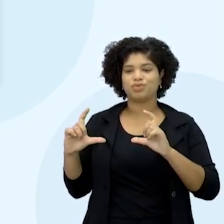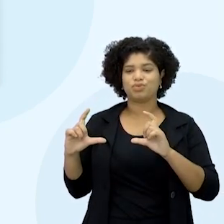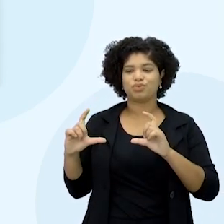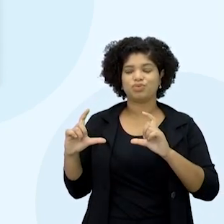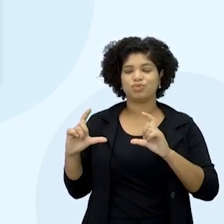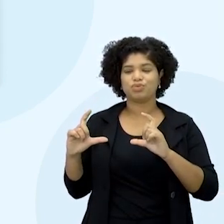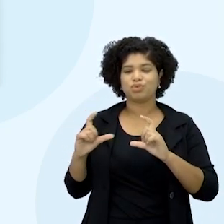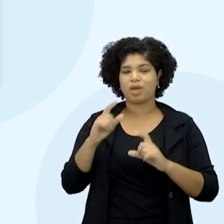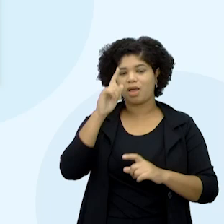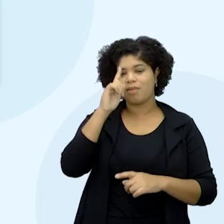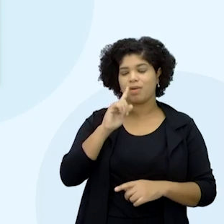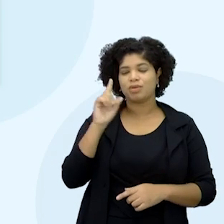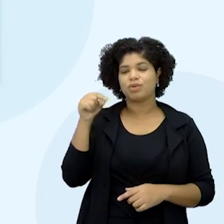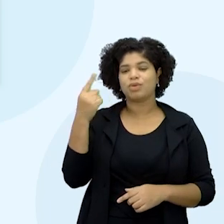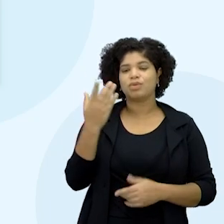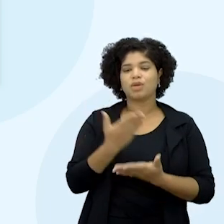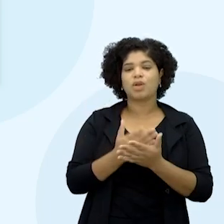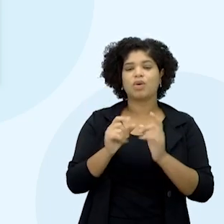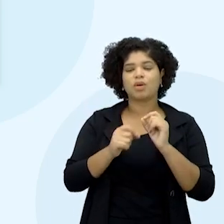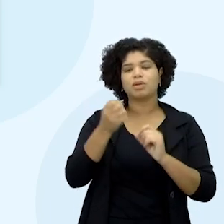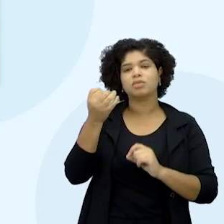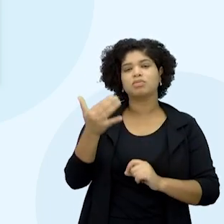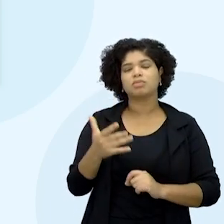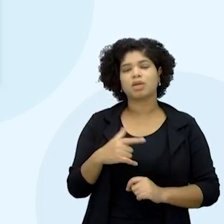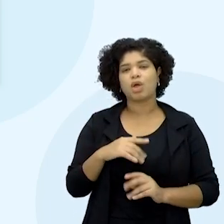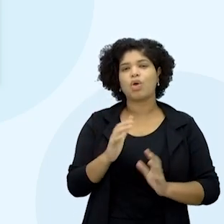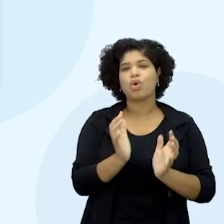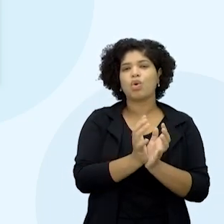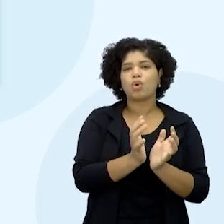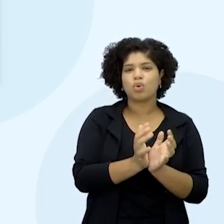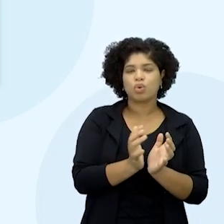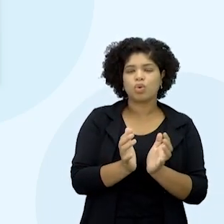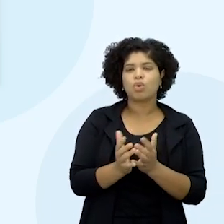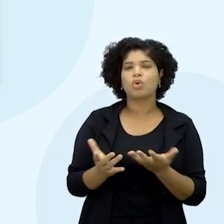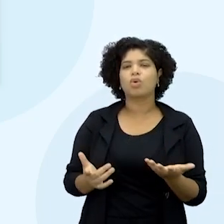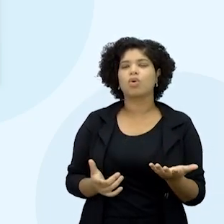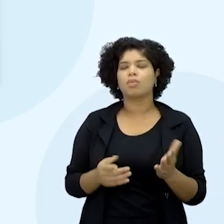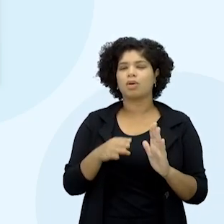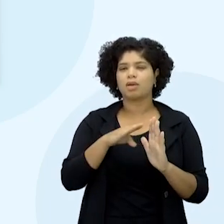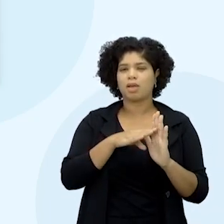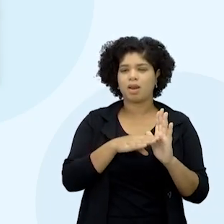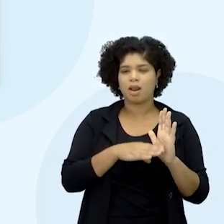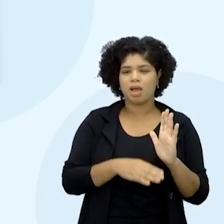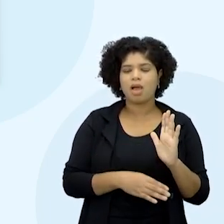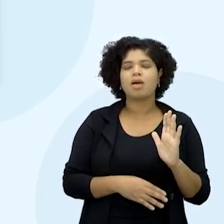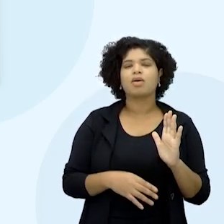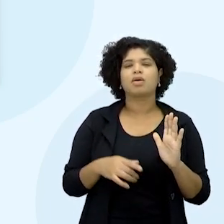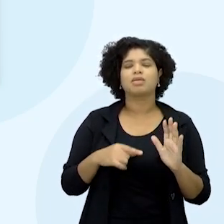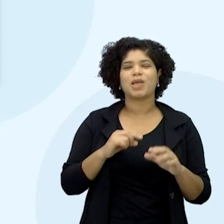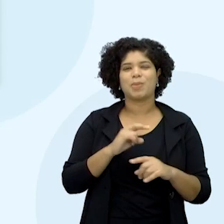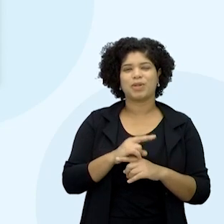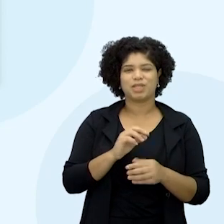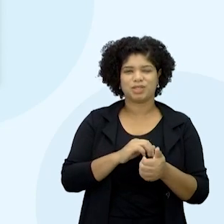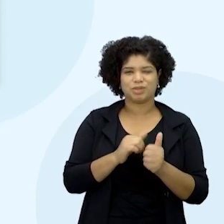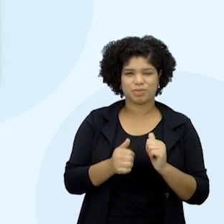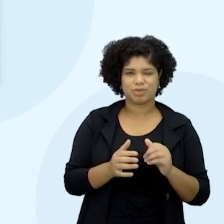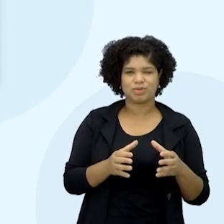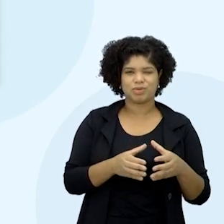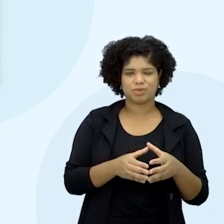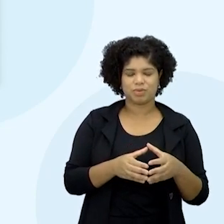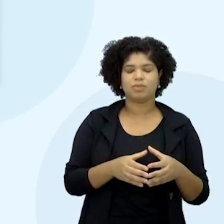aí. Então, próxima aula, a gente vai falar das federações, das confederações, vamos listar algumas delas. Vamos